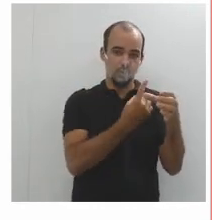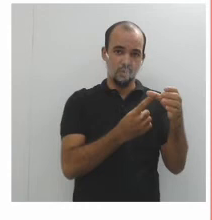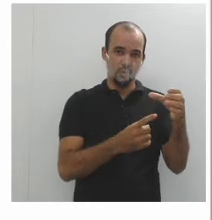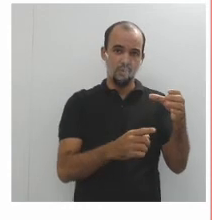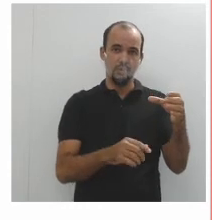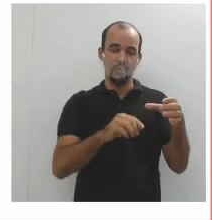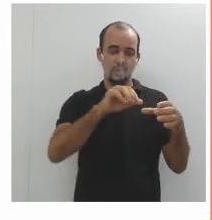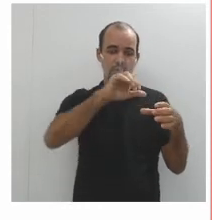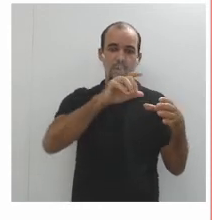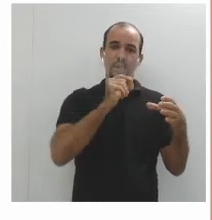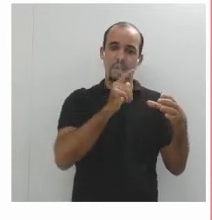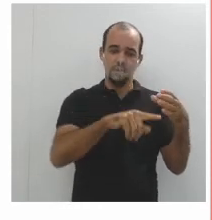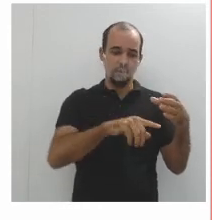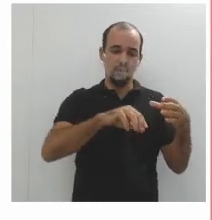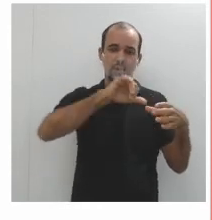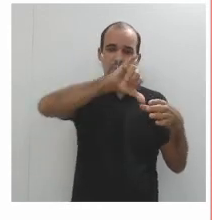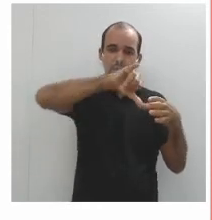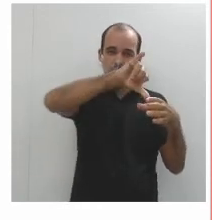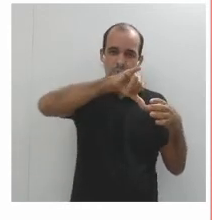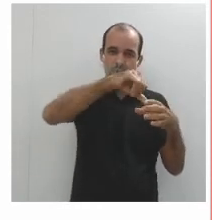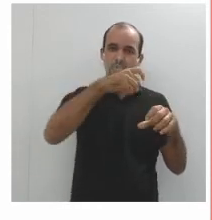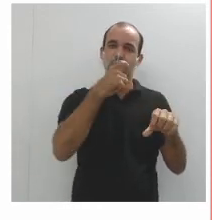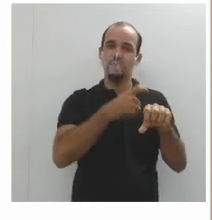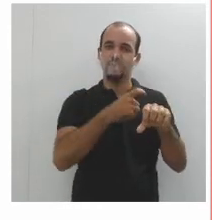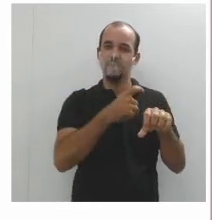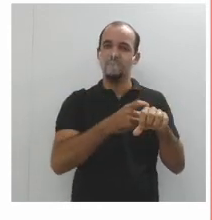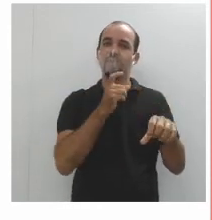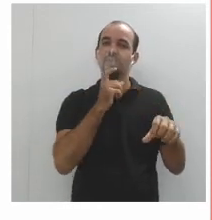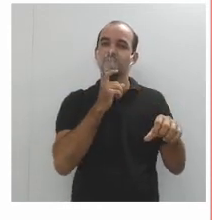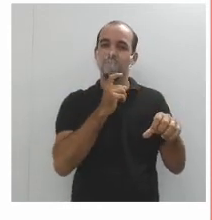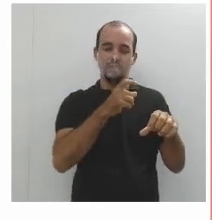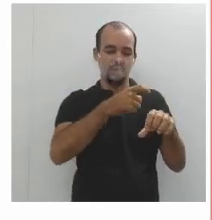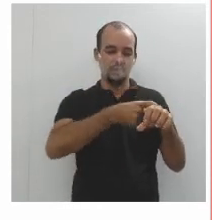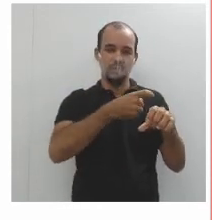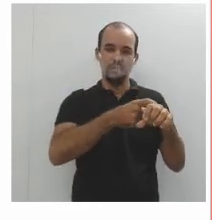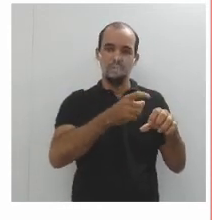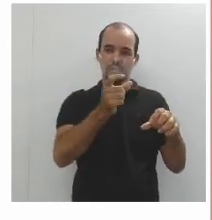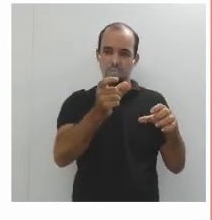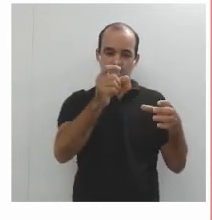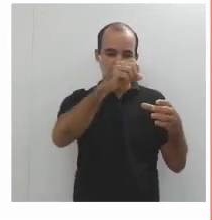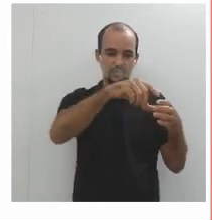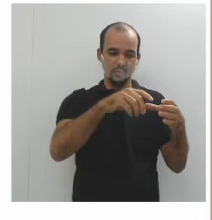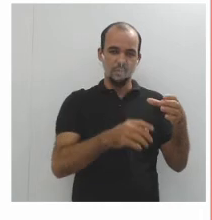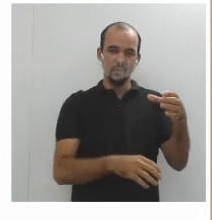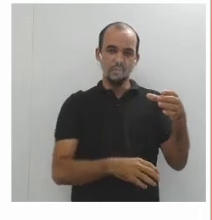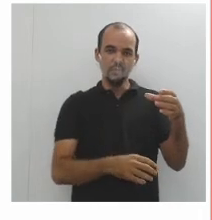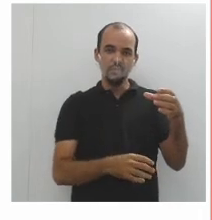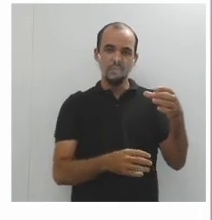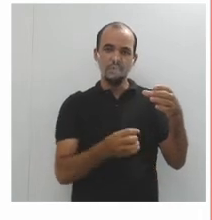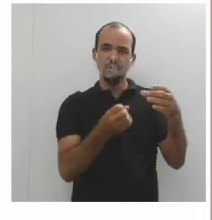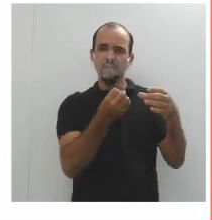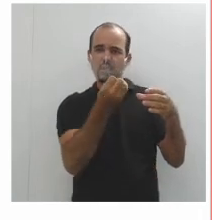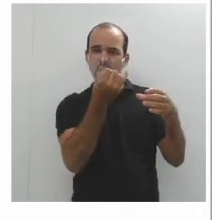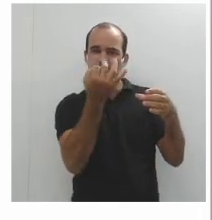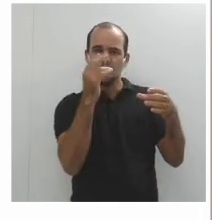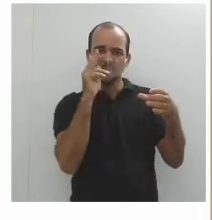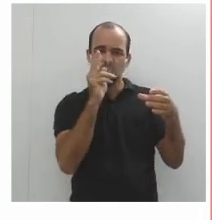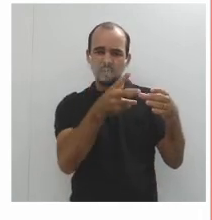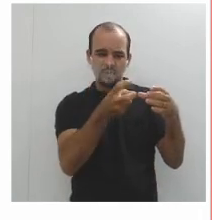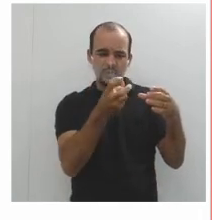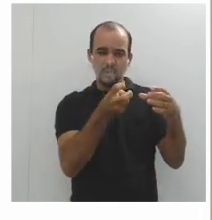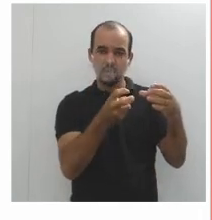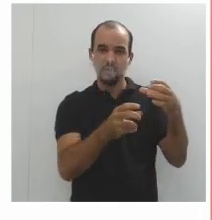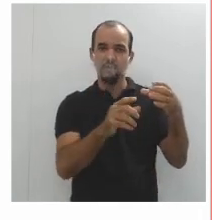Quantas fases a gente consegue enxergar aí? Eu tenho a fase óleo, que é essa mais